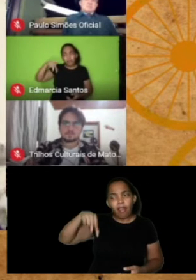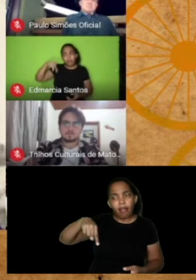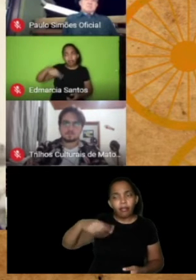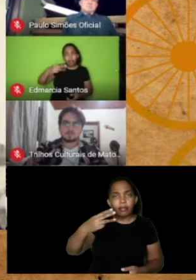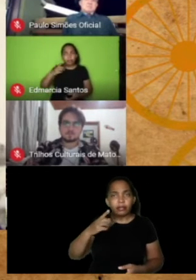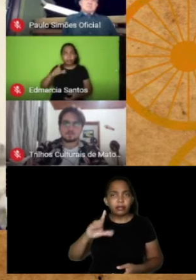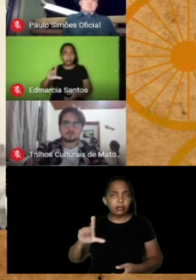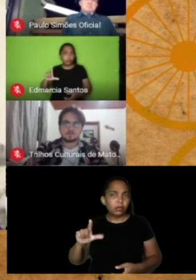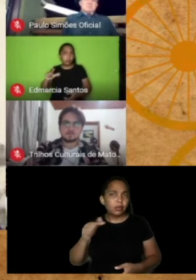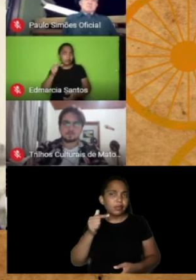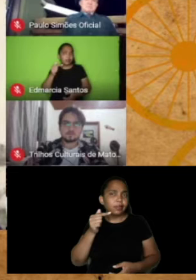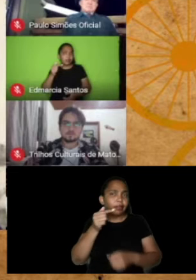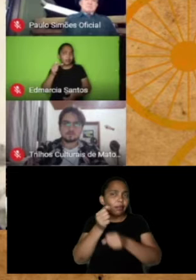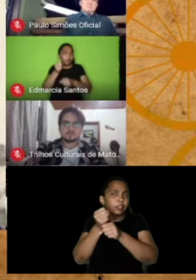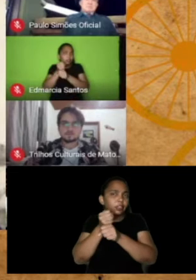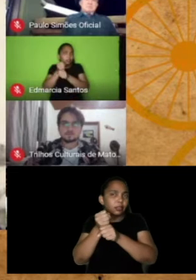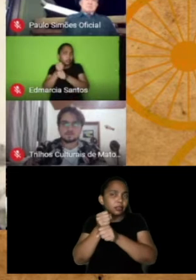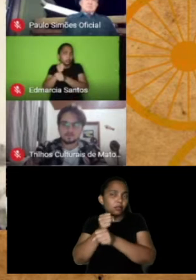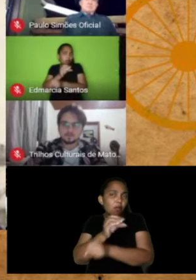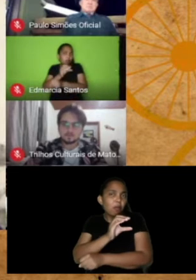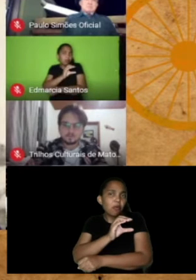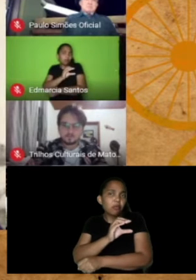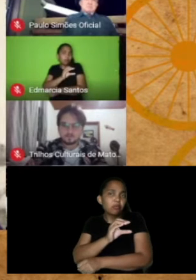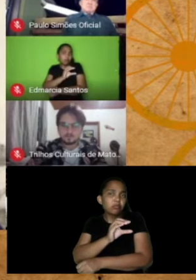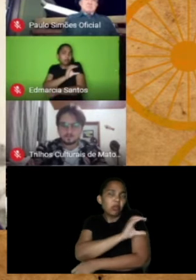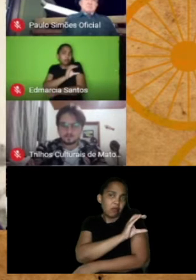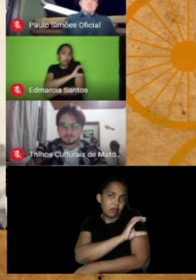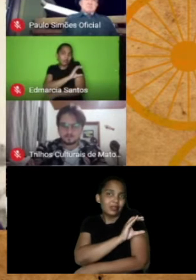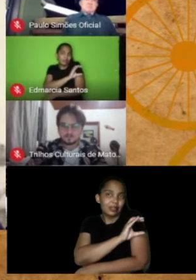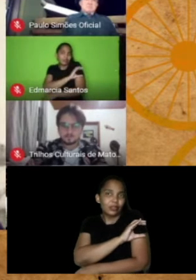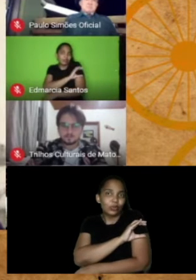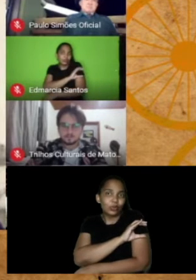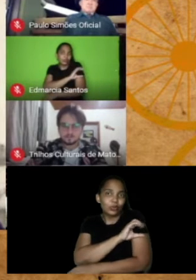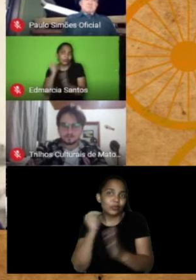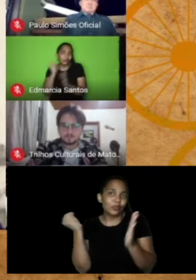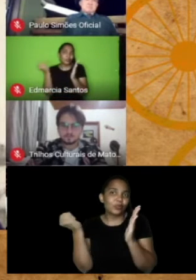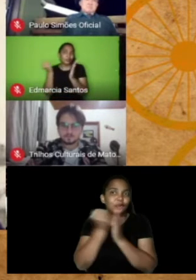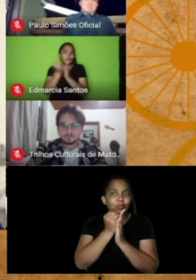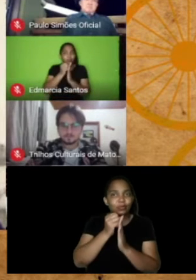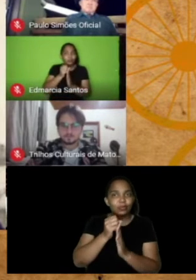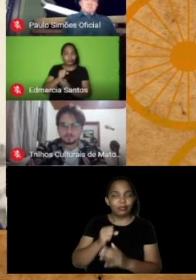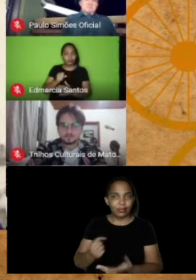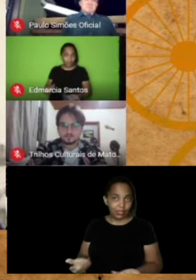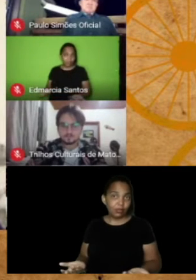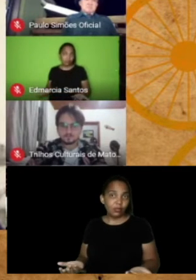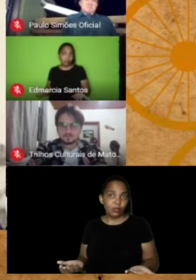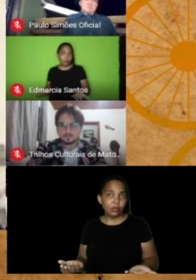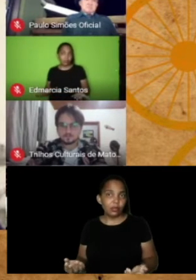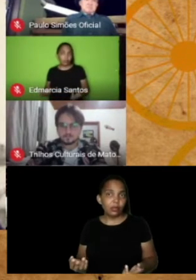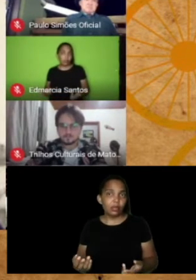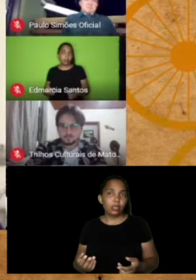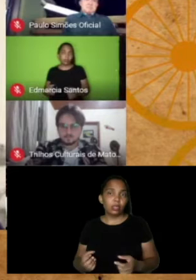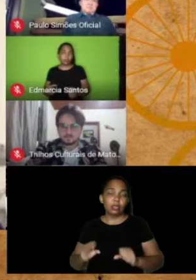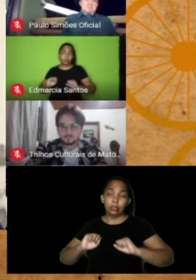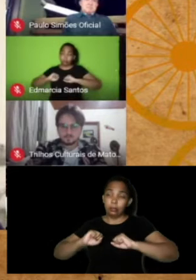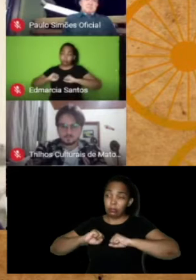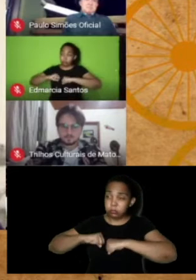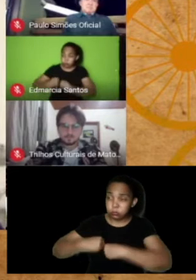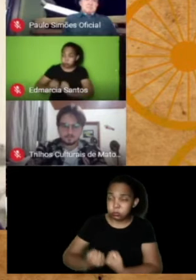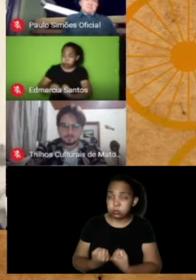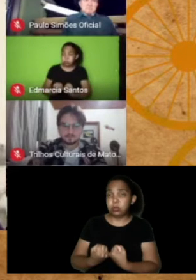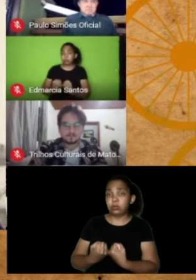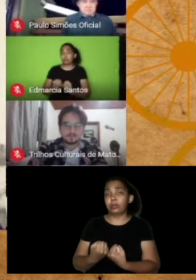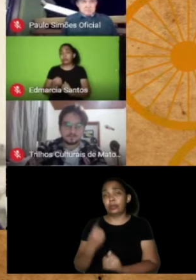Lagoas 7 anos como coordenador de patrimônio histórico. E a luta é muito grande, e a gente, às vezes,